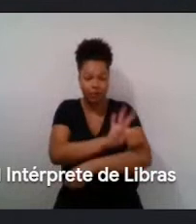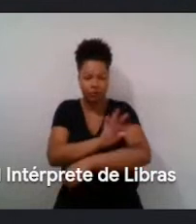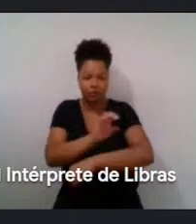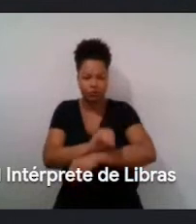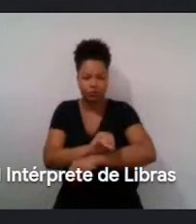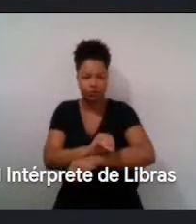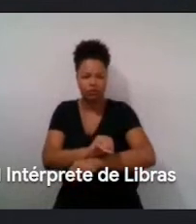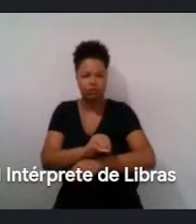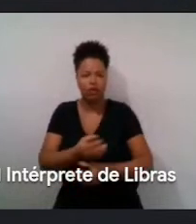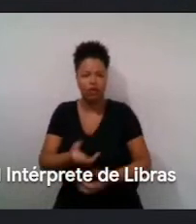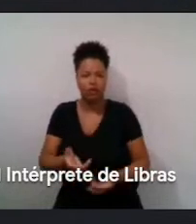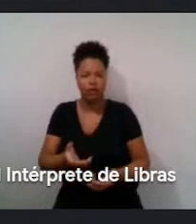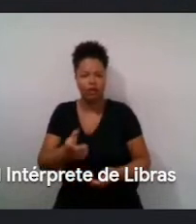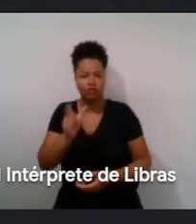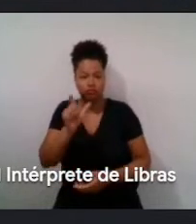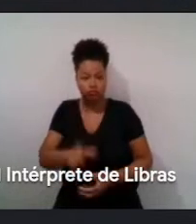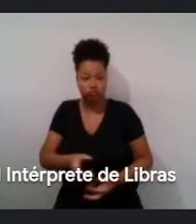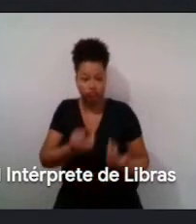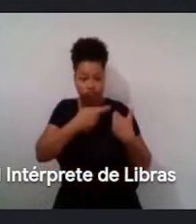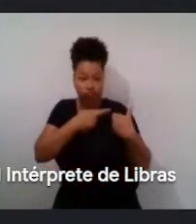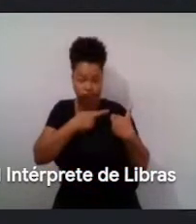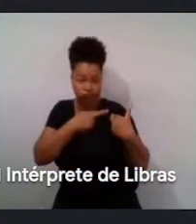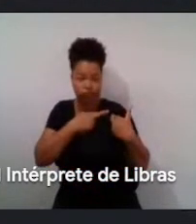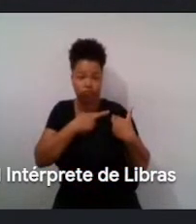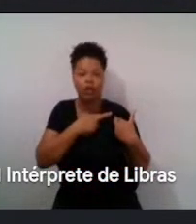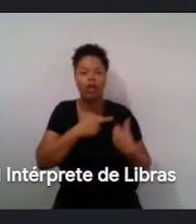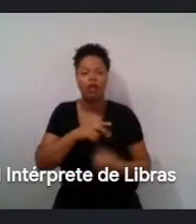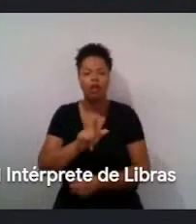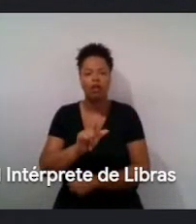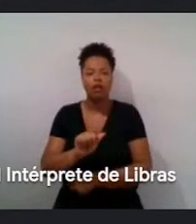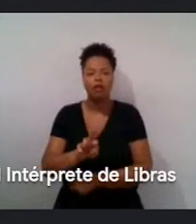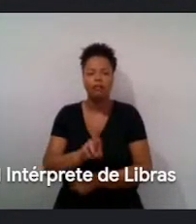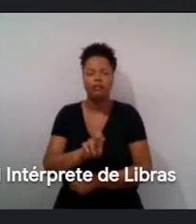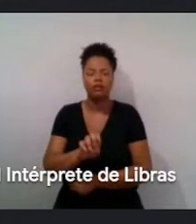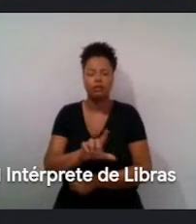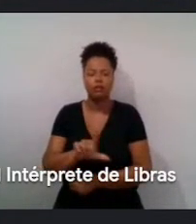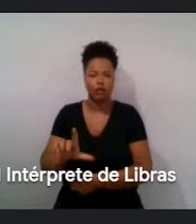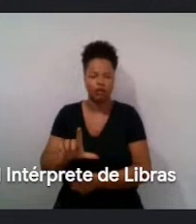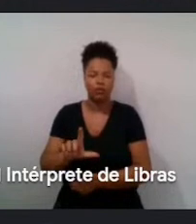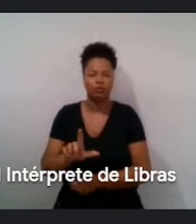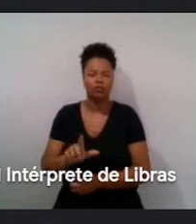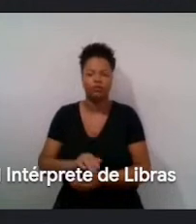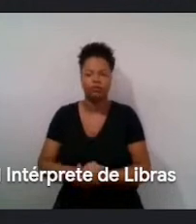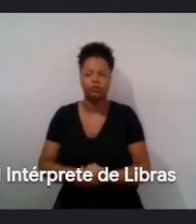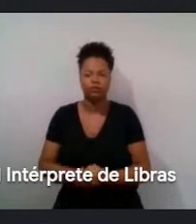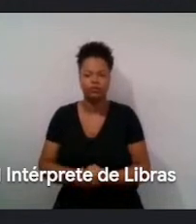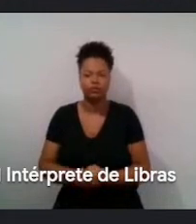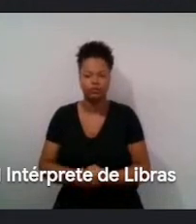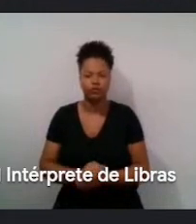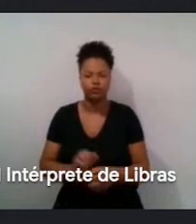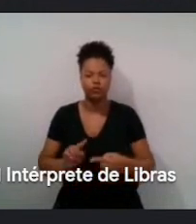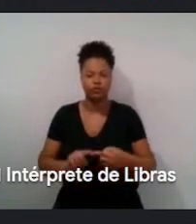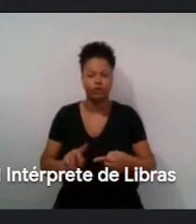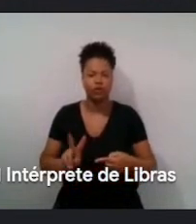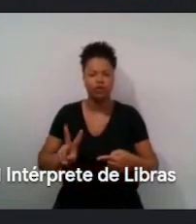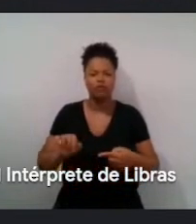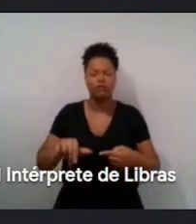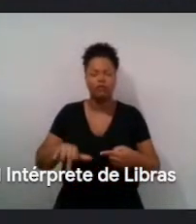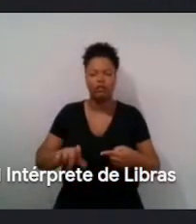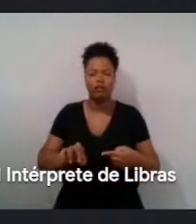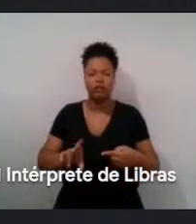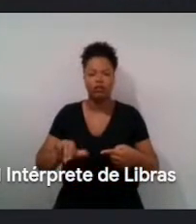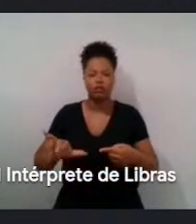eminente juiz doutor Gabriel Brum Teixeira, onde são recorrentes Vandelúcia Monteiro de Castro